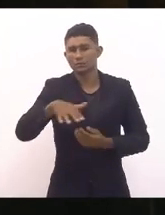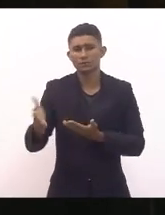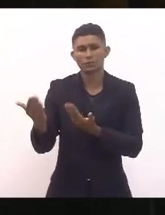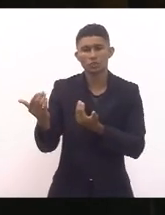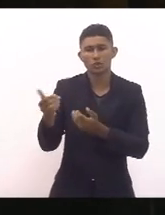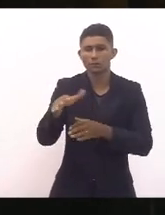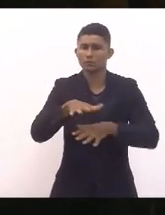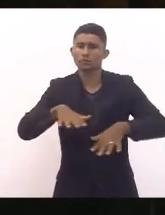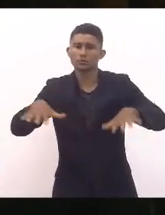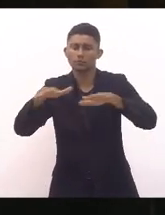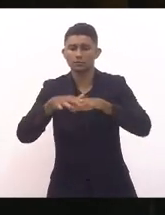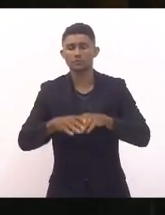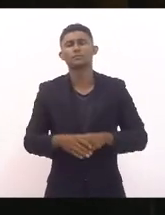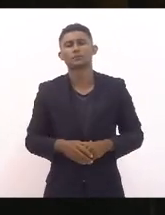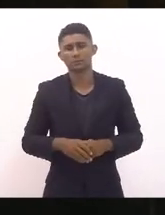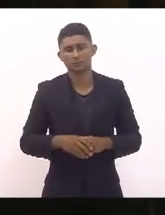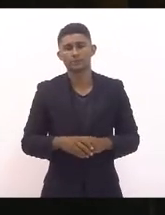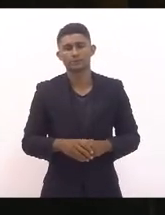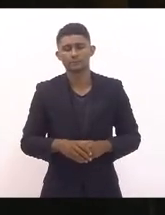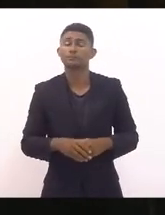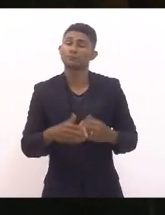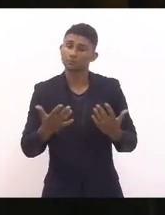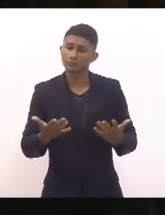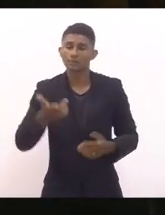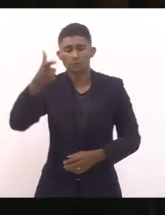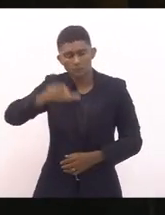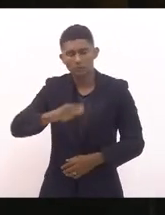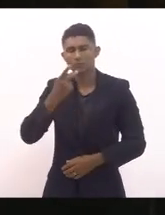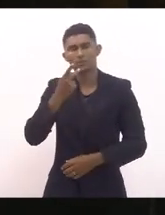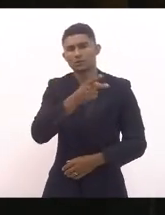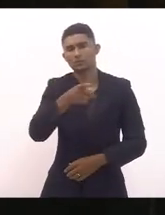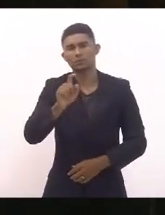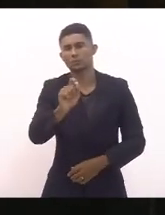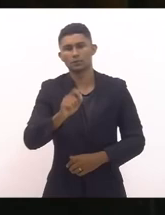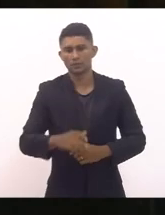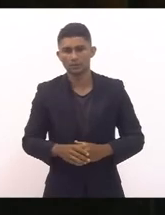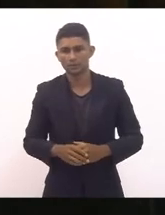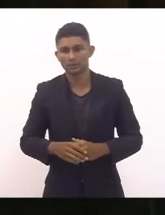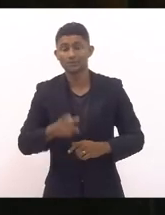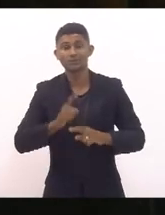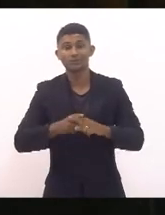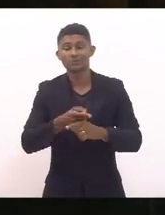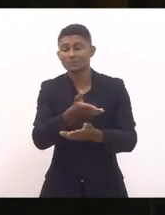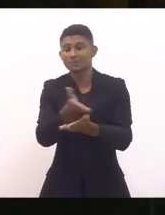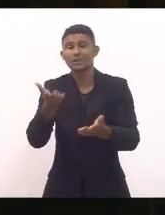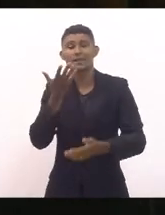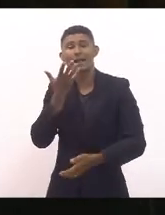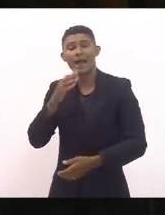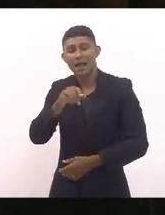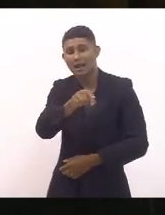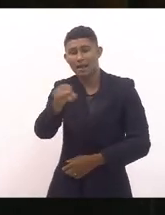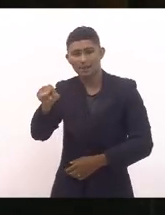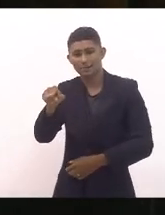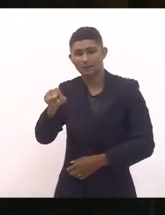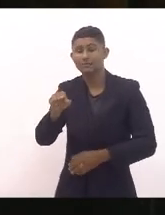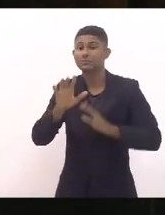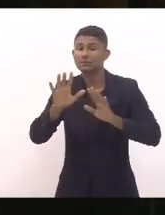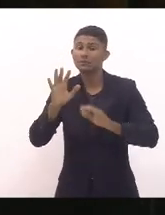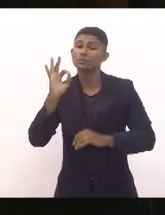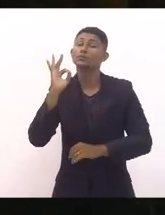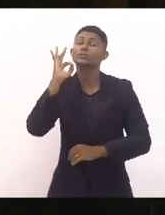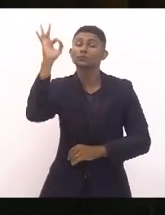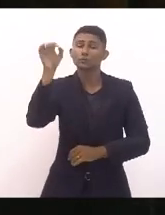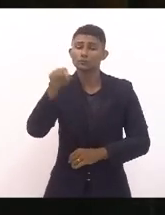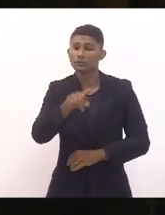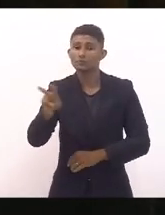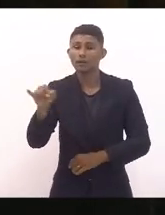juventudes. Afinal, eu repito mais uma vez, eles são crianças hoje, mas serão os adultos